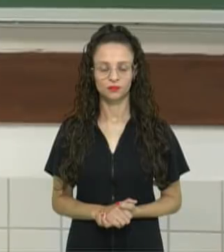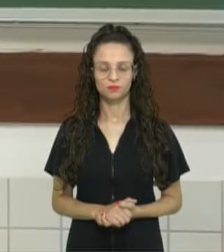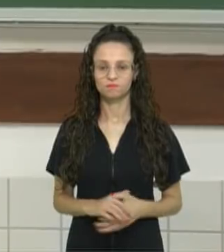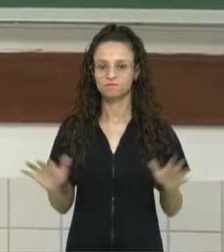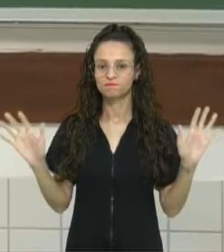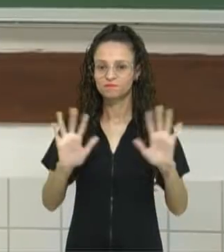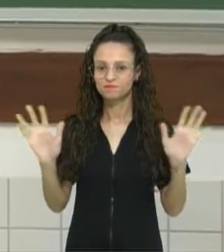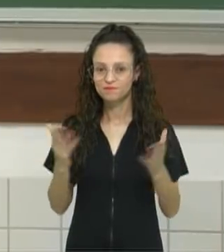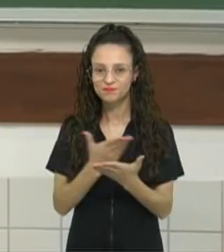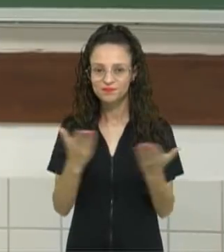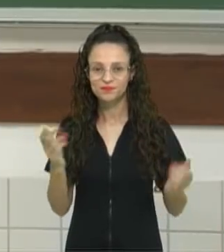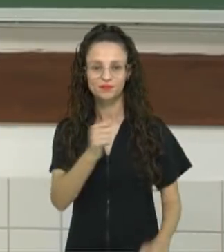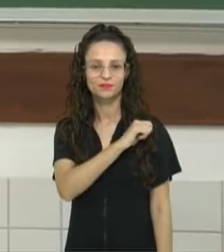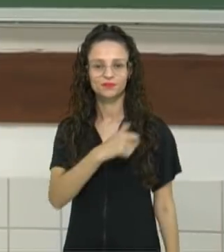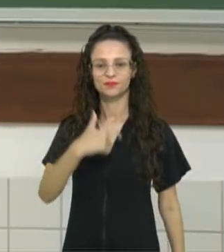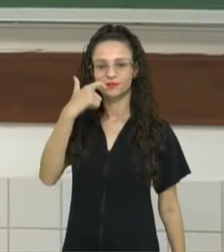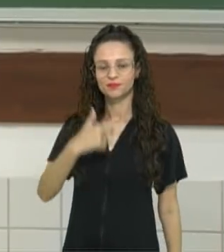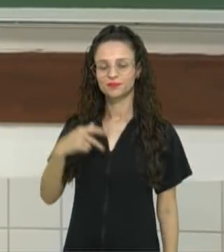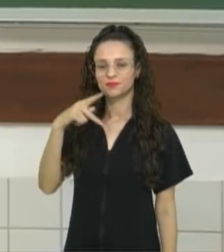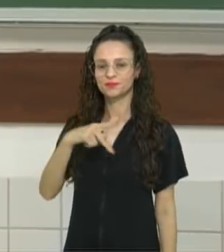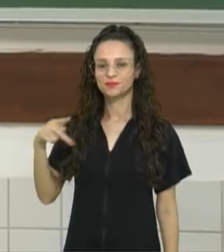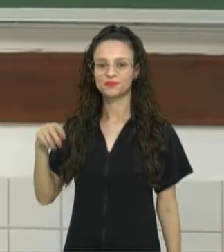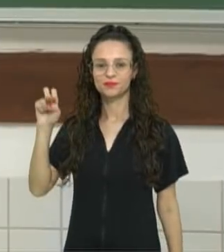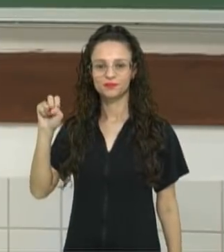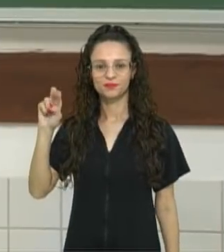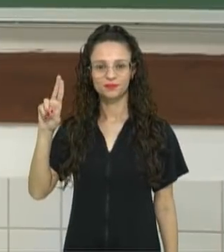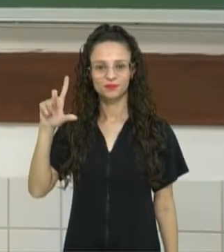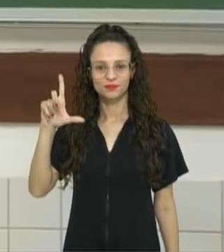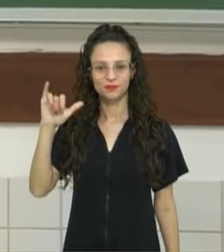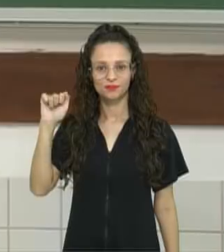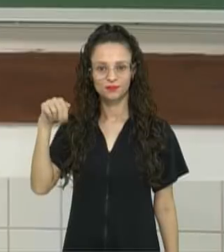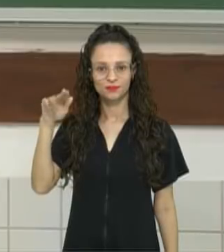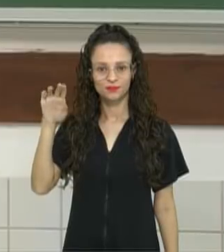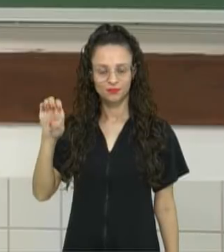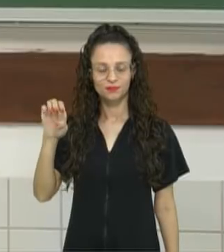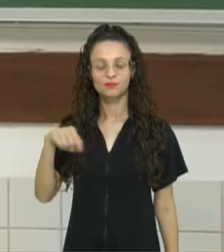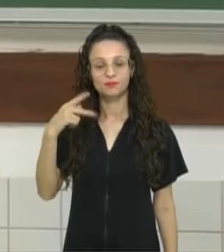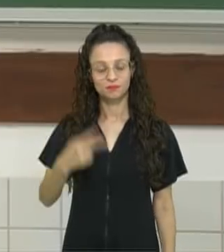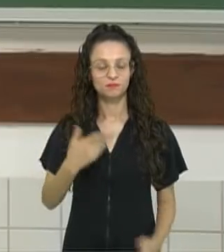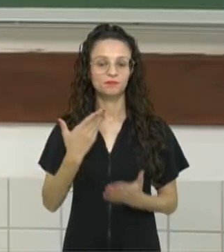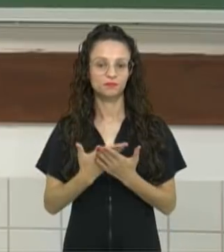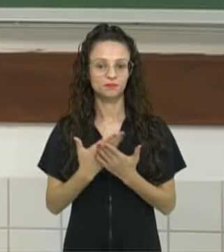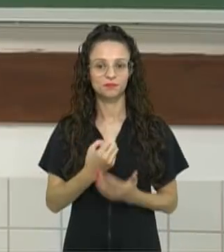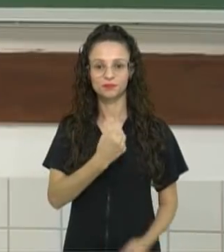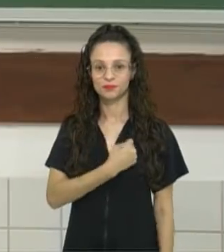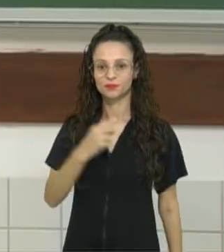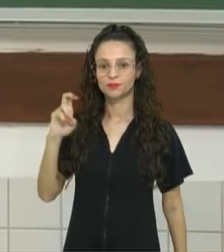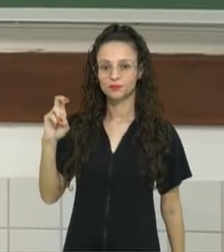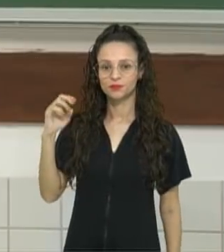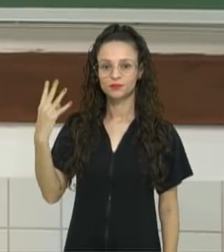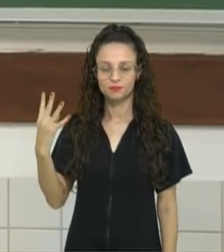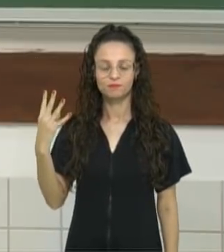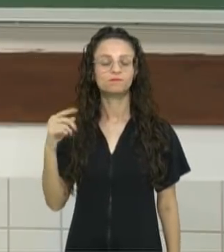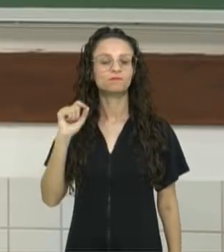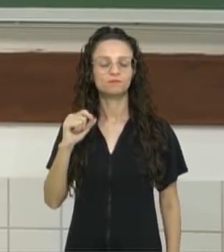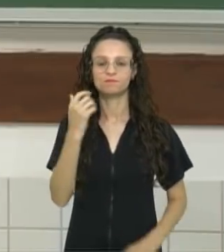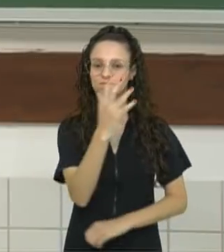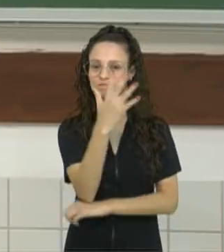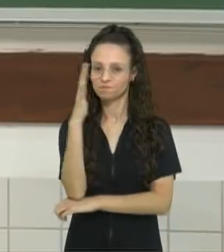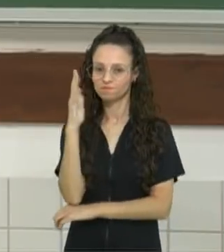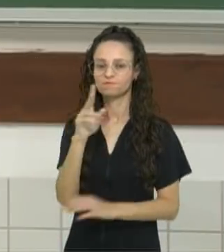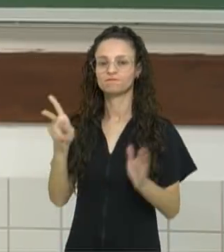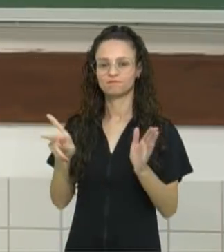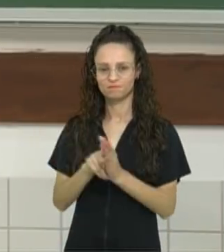Olá, estudantes! Eu sou a professora Suliane e a aula de hoje é a aula de número 54, Recursos Naturais e